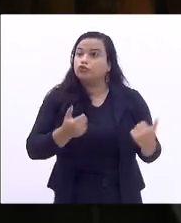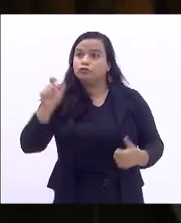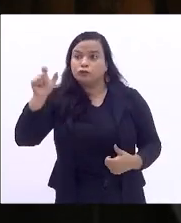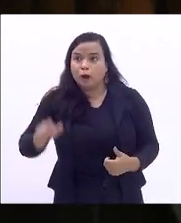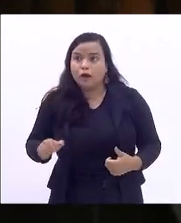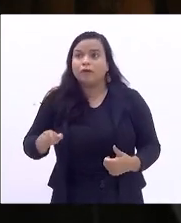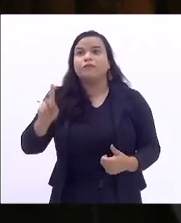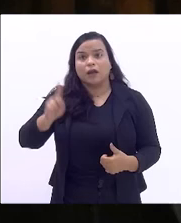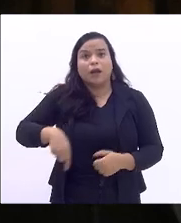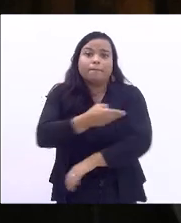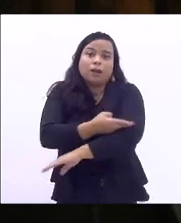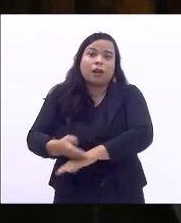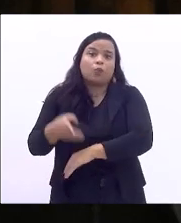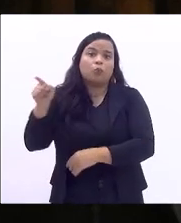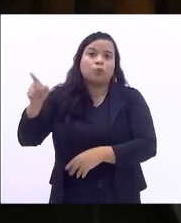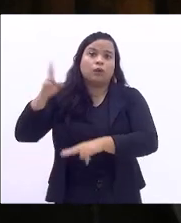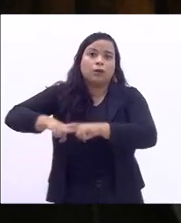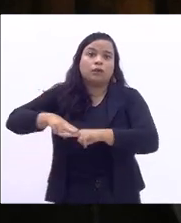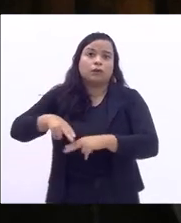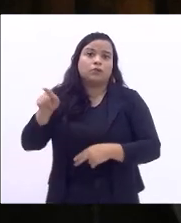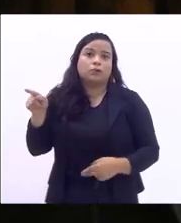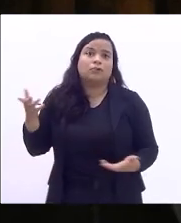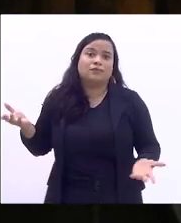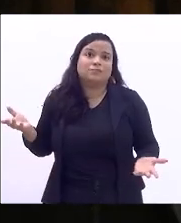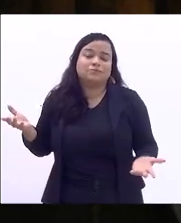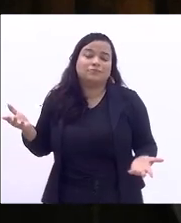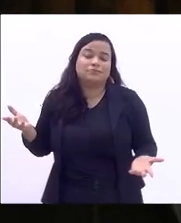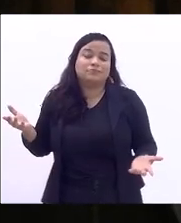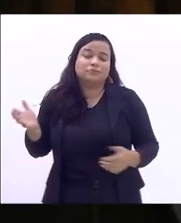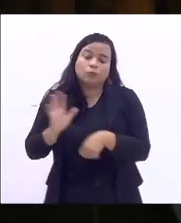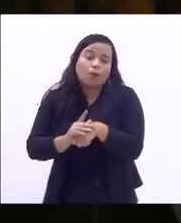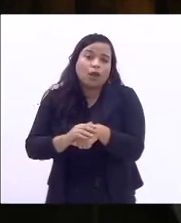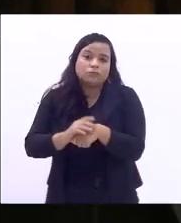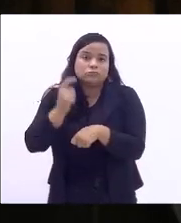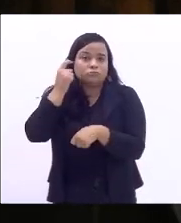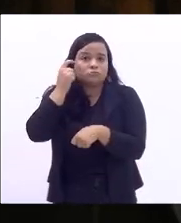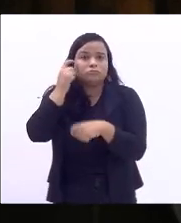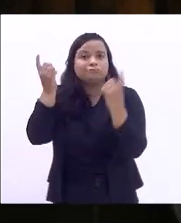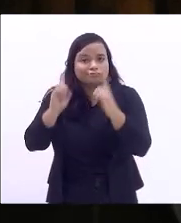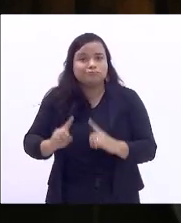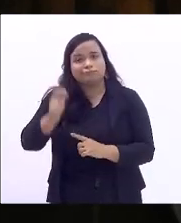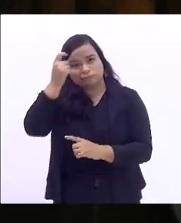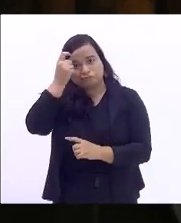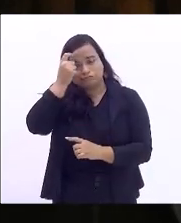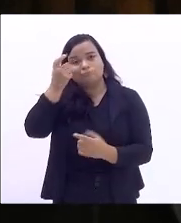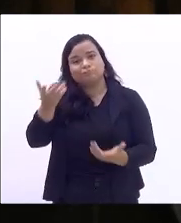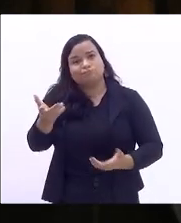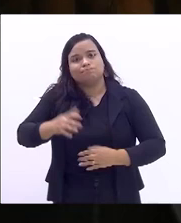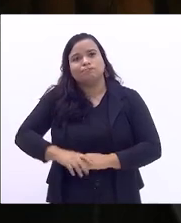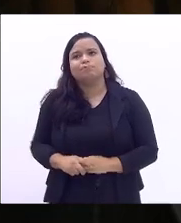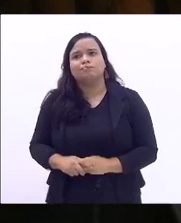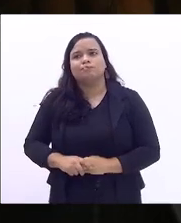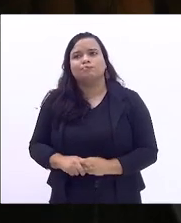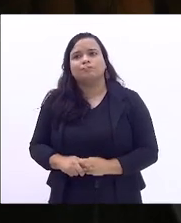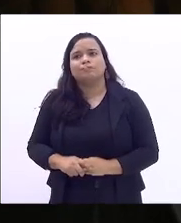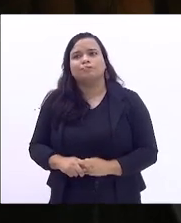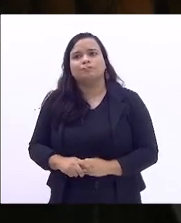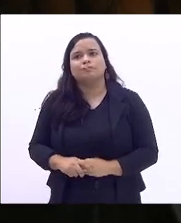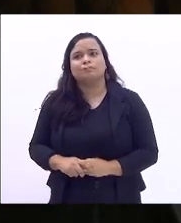eu me referia é um jovem branco Tô doente doente com